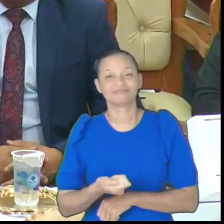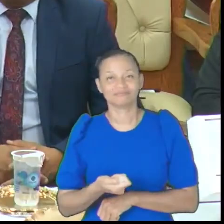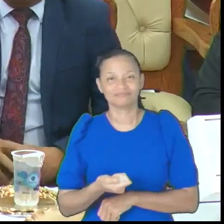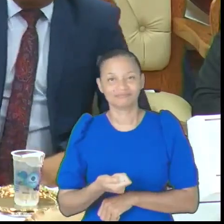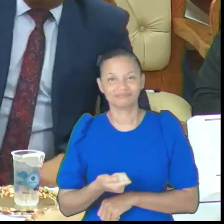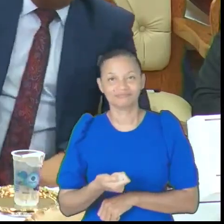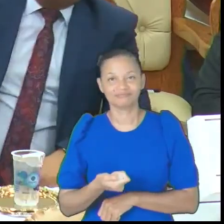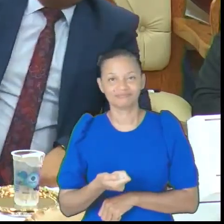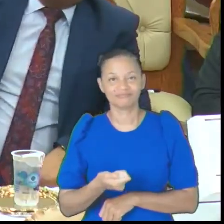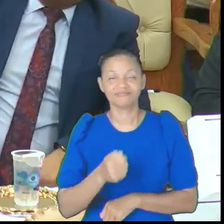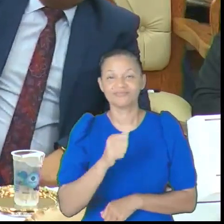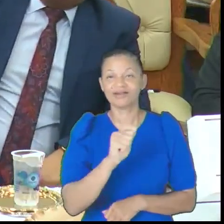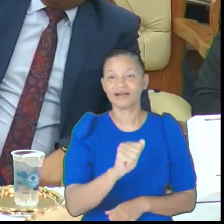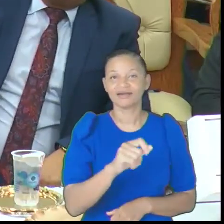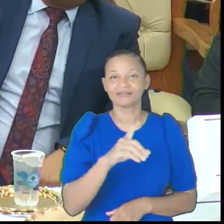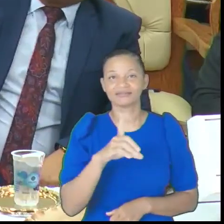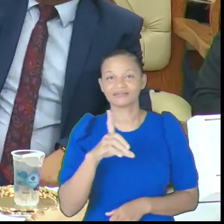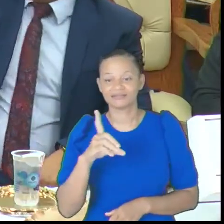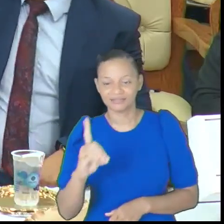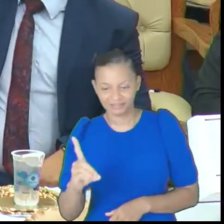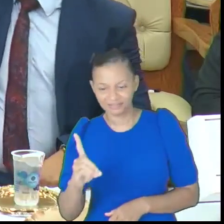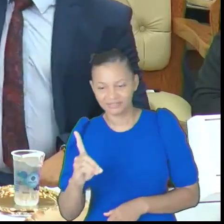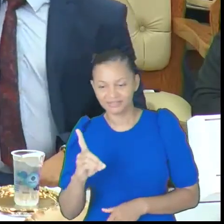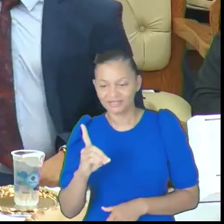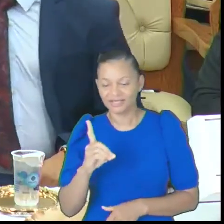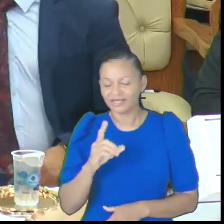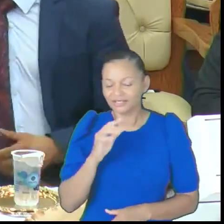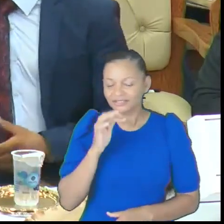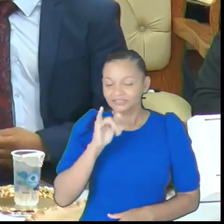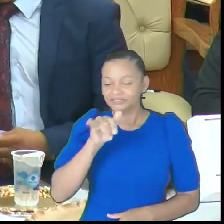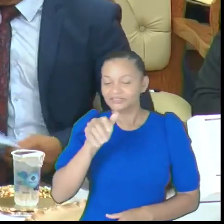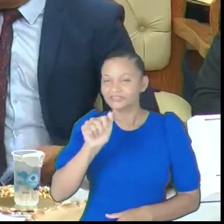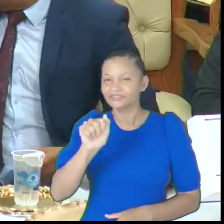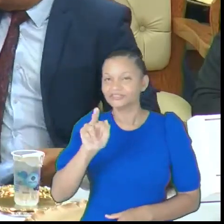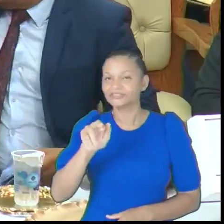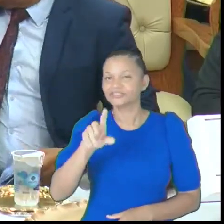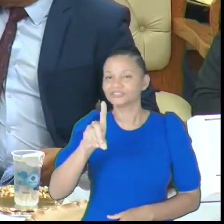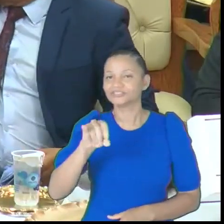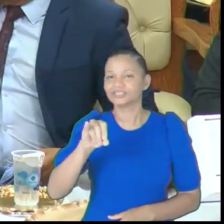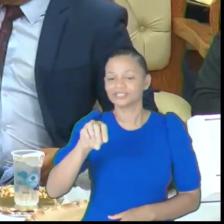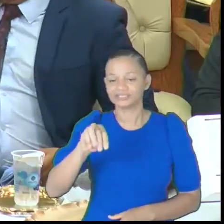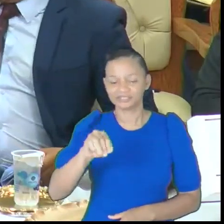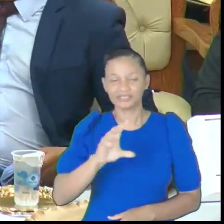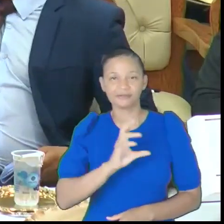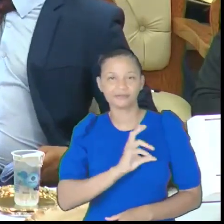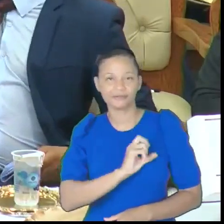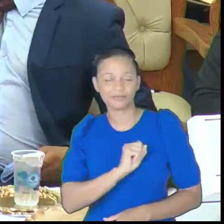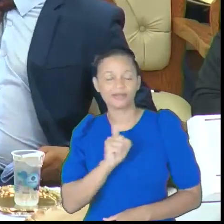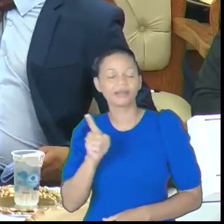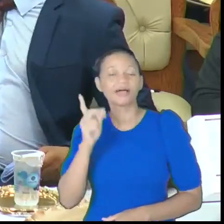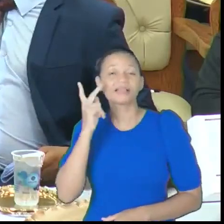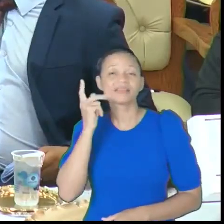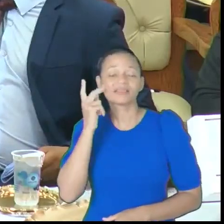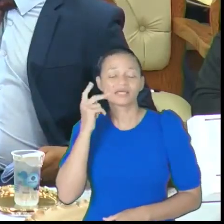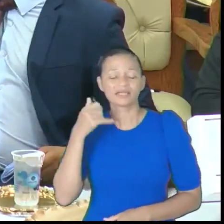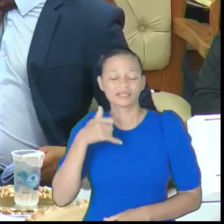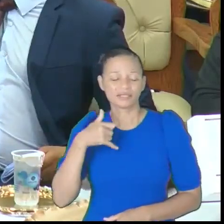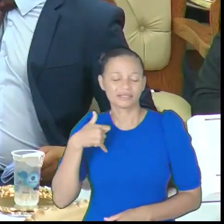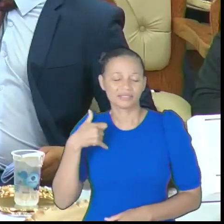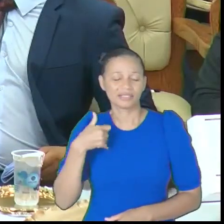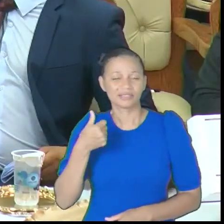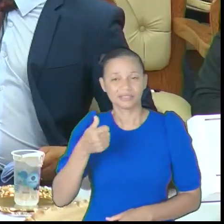Jardim do Amor, na cidade de Caucaia, no estado do Ceará. Eu tinha 15 anos de